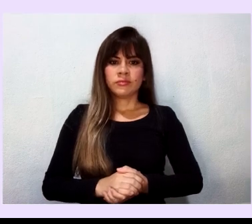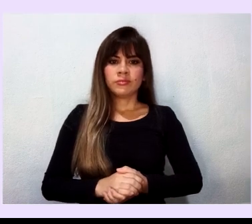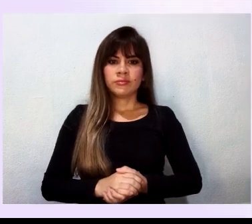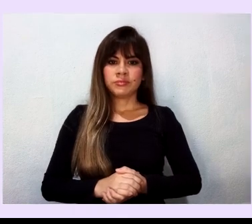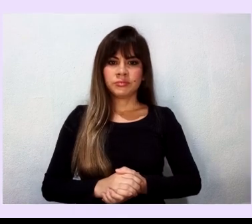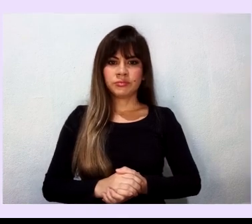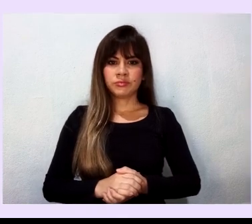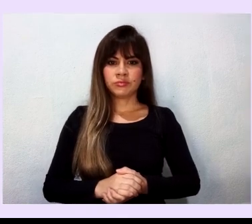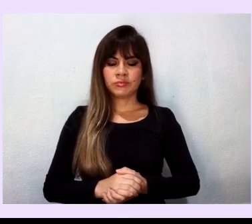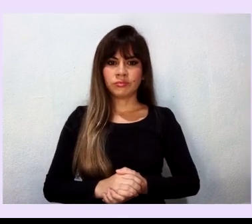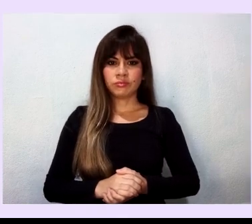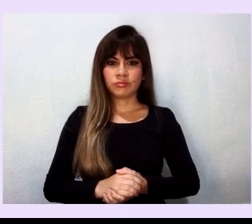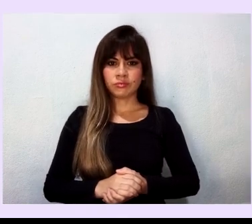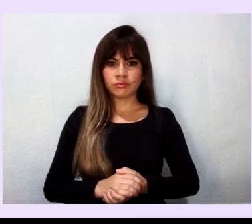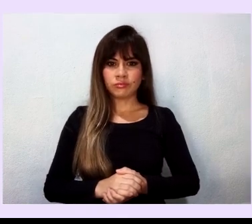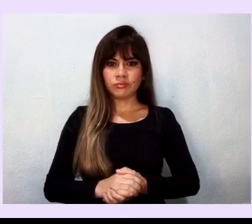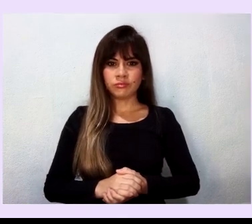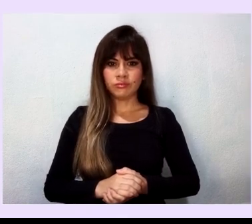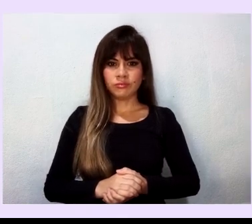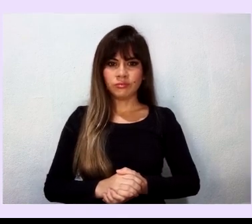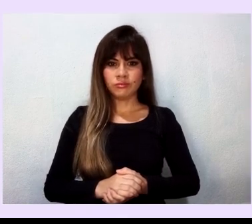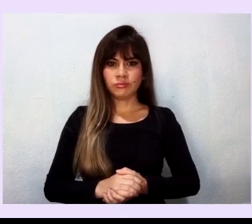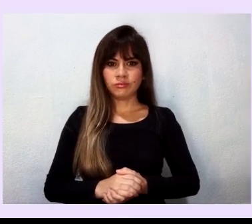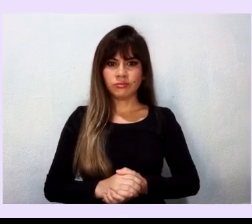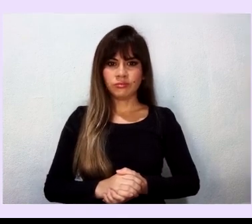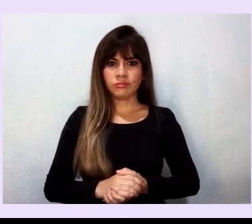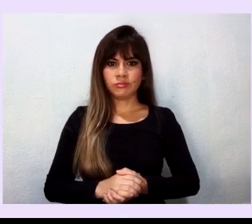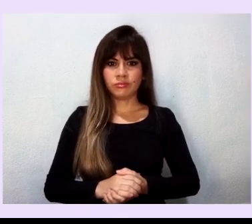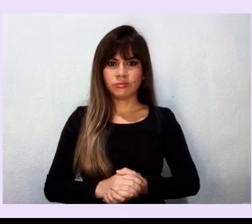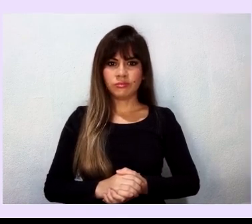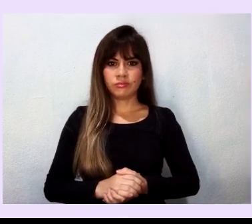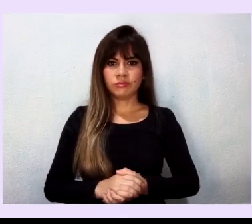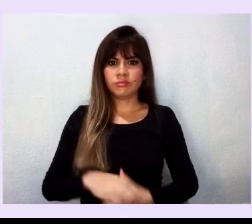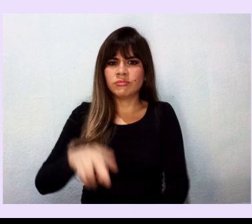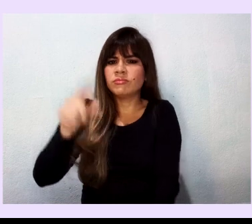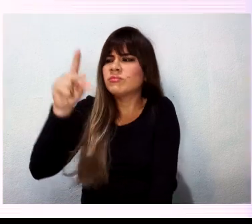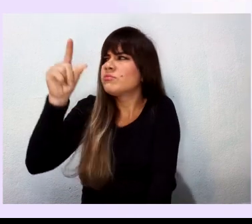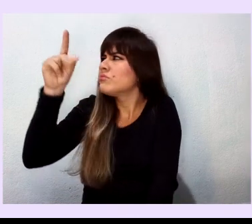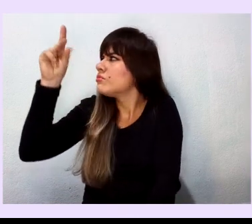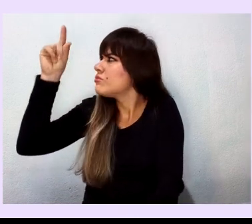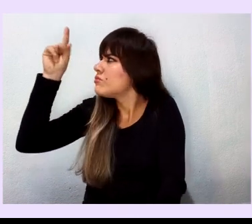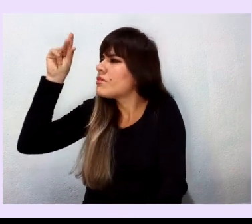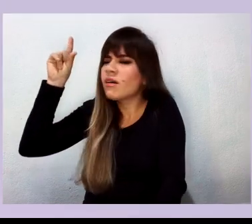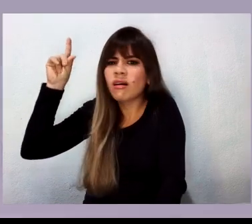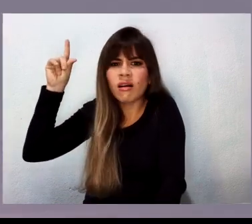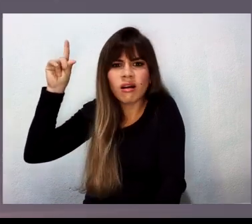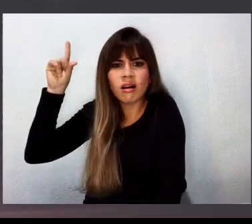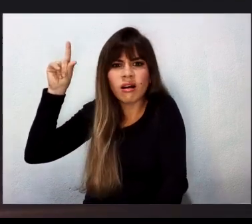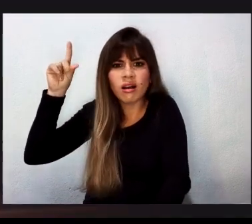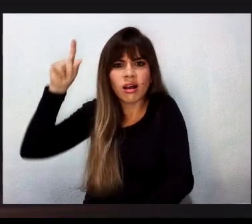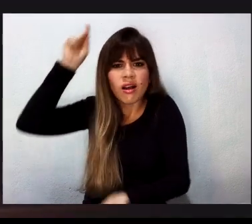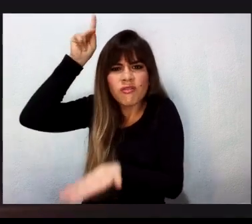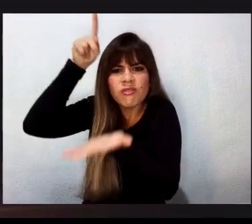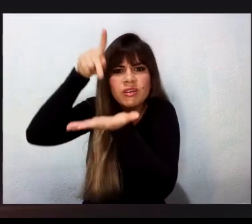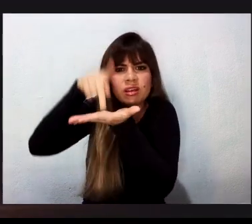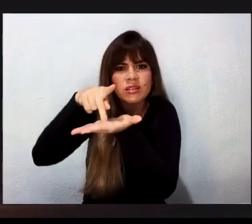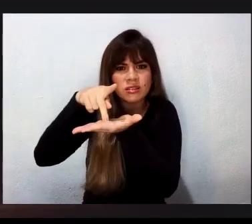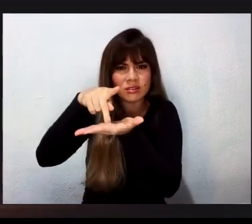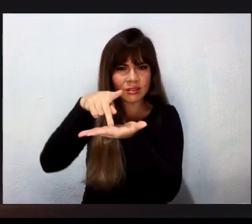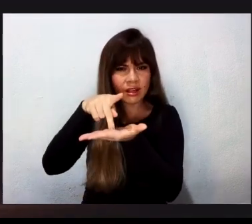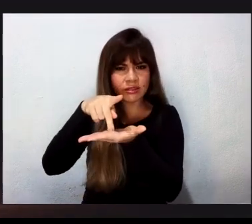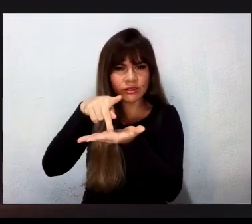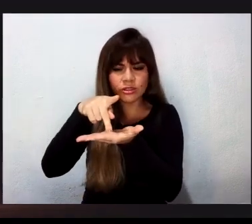Governo do Ceará, Secretaria da Cultura do Estado do Ceará e Porto Dragão apresentam. Era uma vez